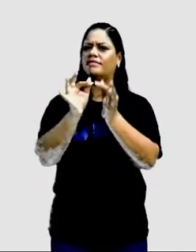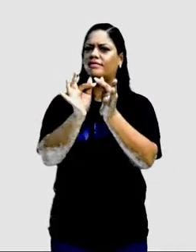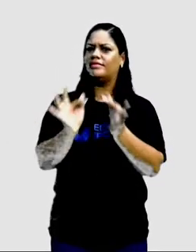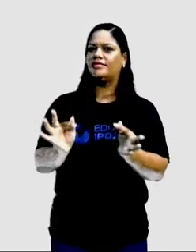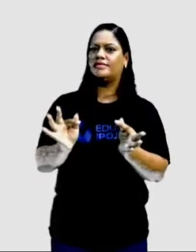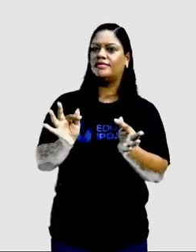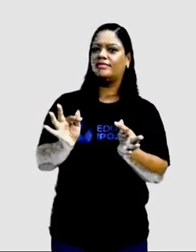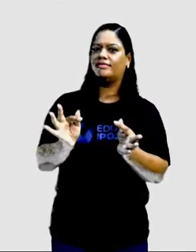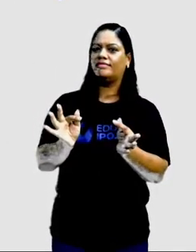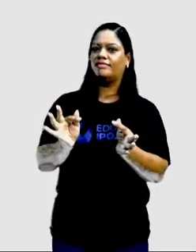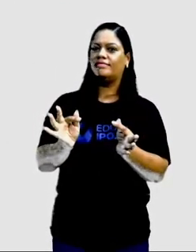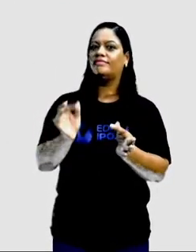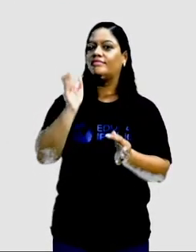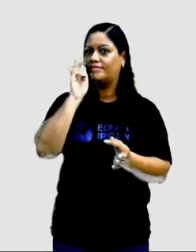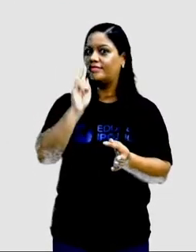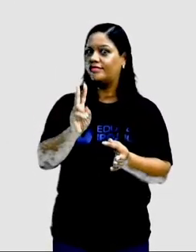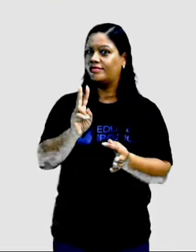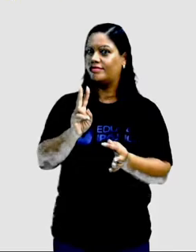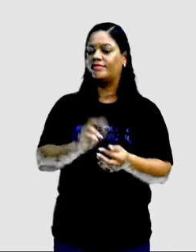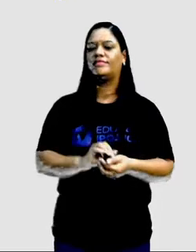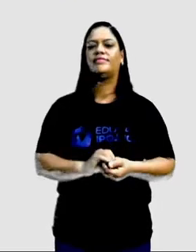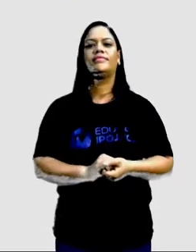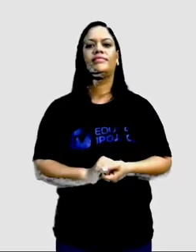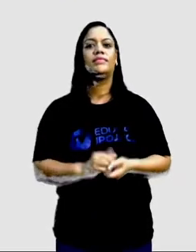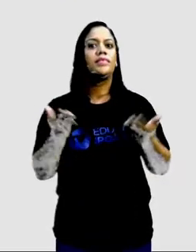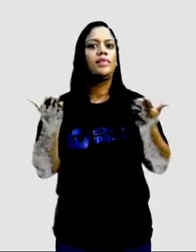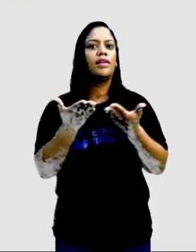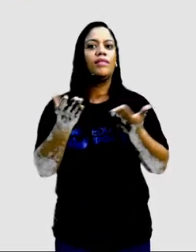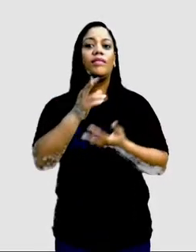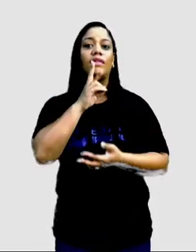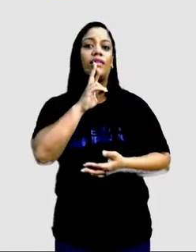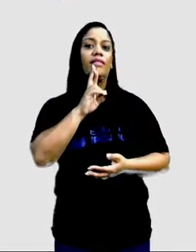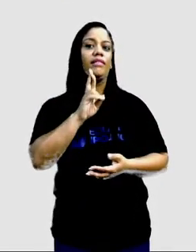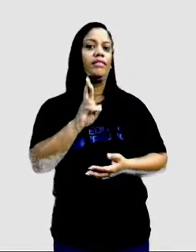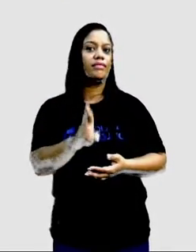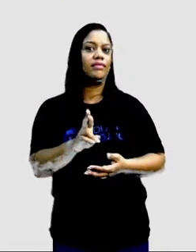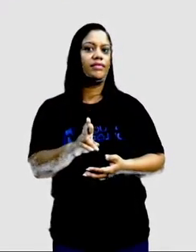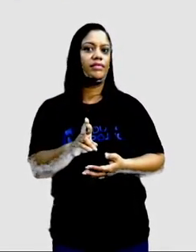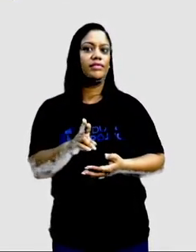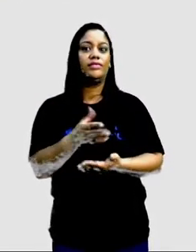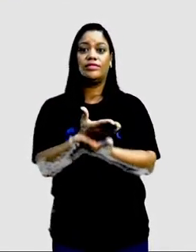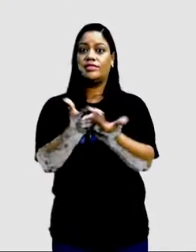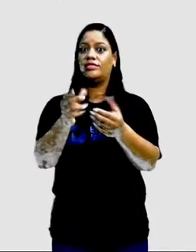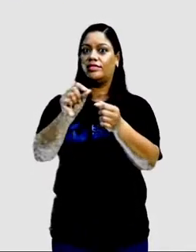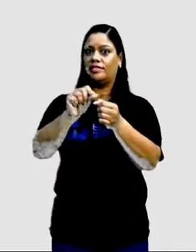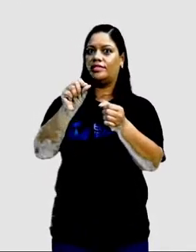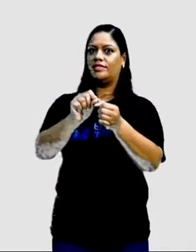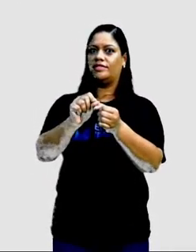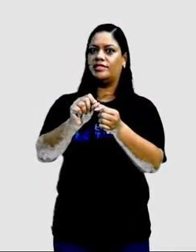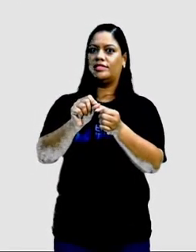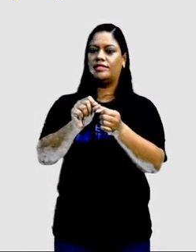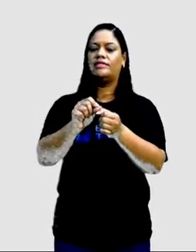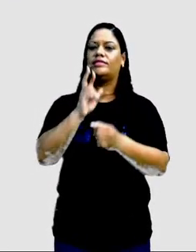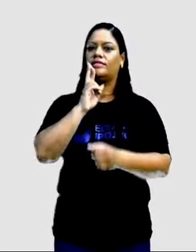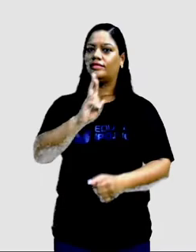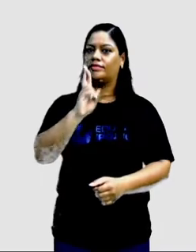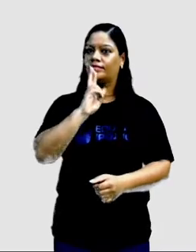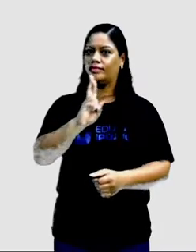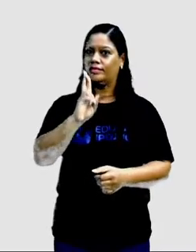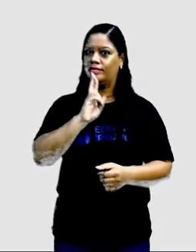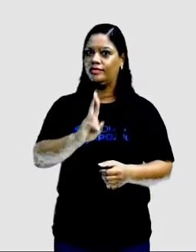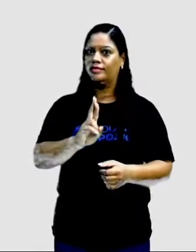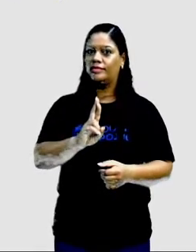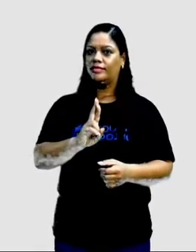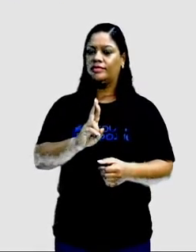simples. Viu o resultado? Agora, a resposta, se você faz uma situação, está respondendo uma